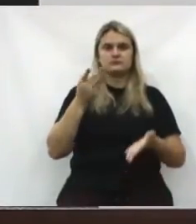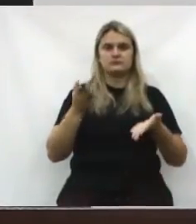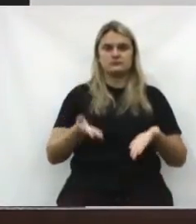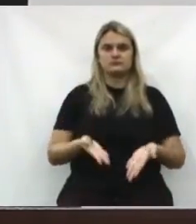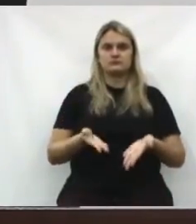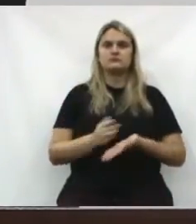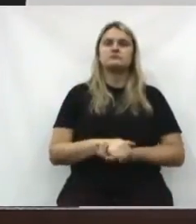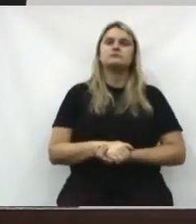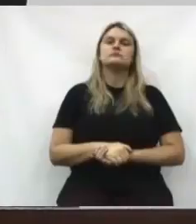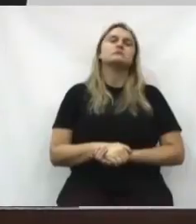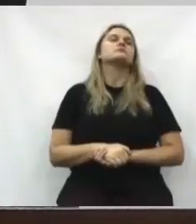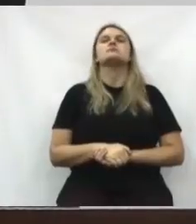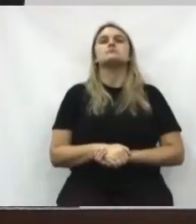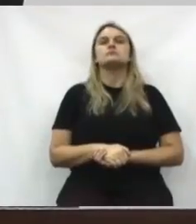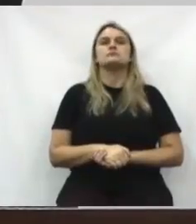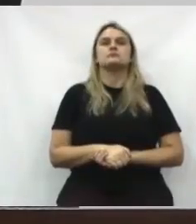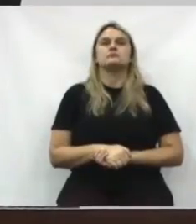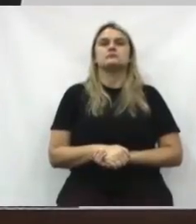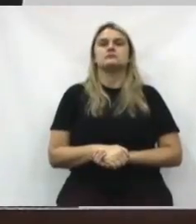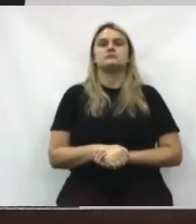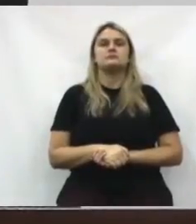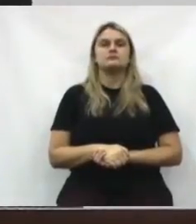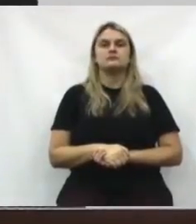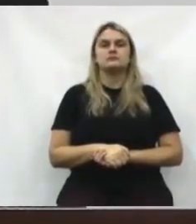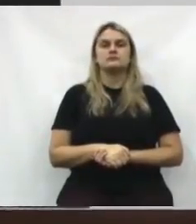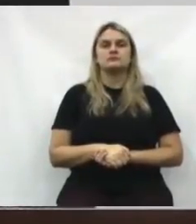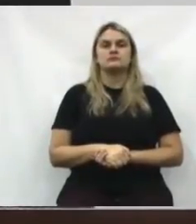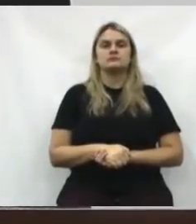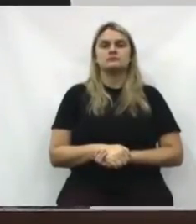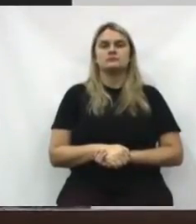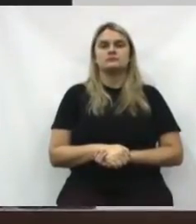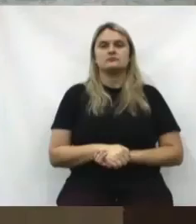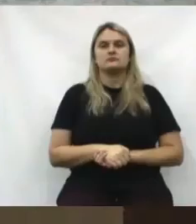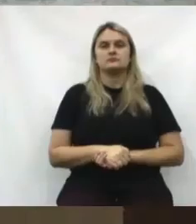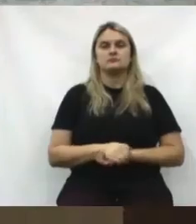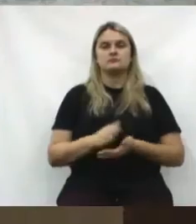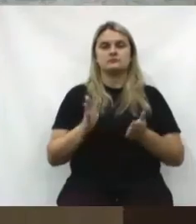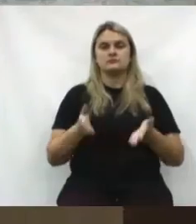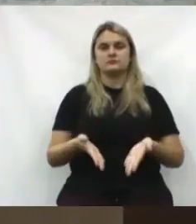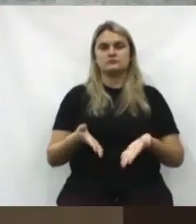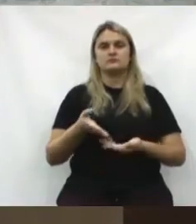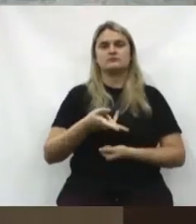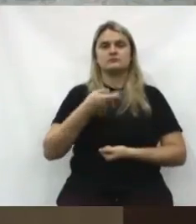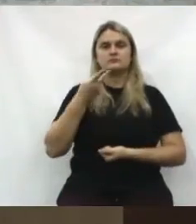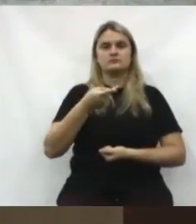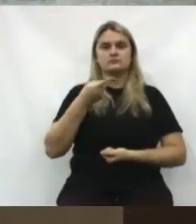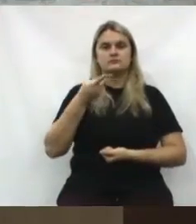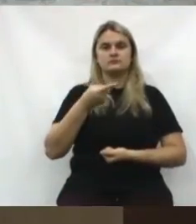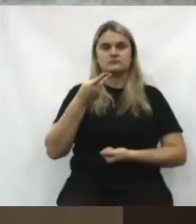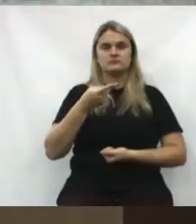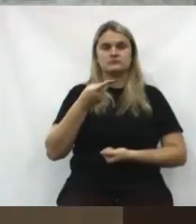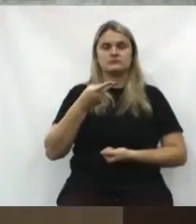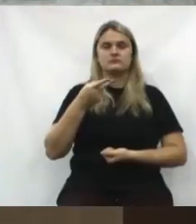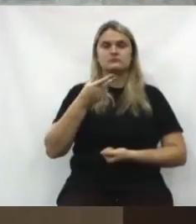edis inscrito para o uso da palavra no horário do expediente. Encontram-se